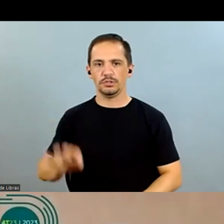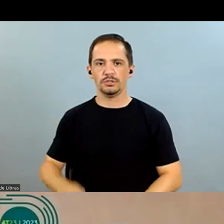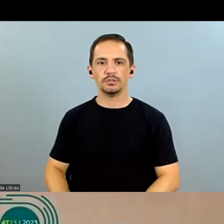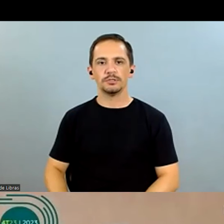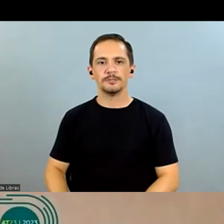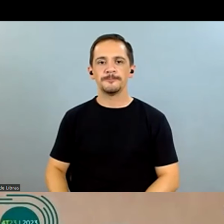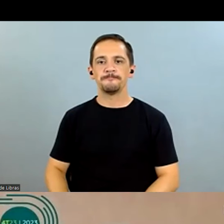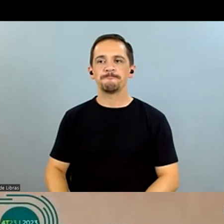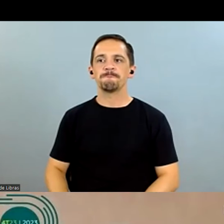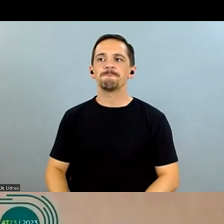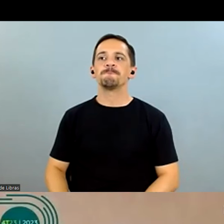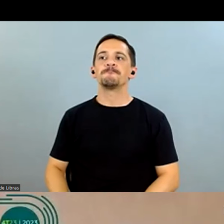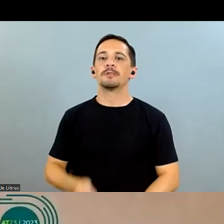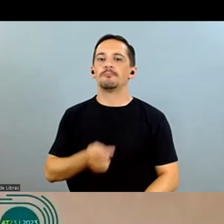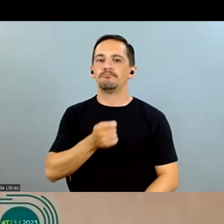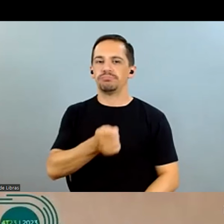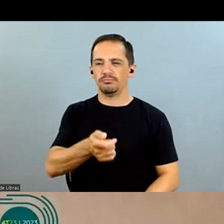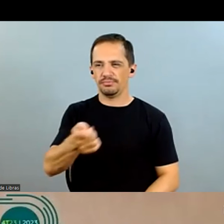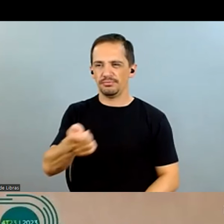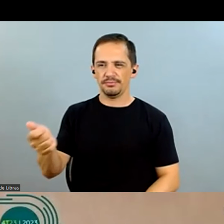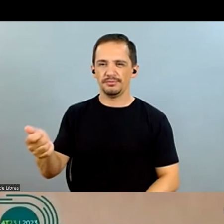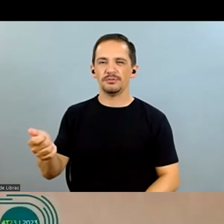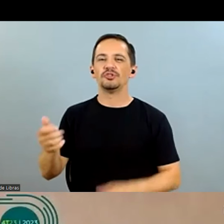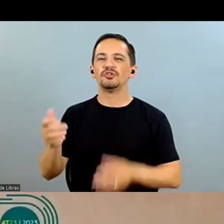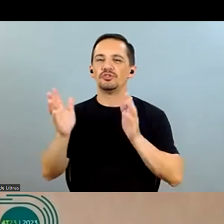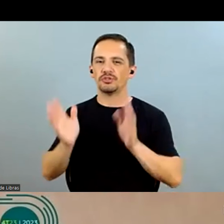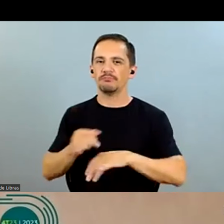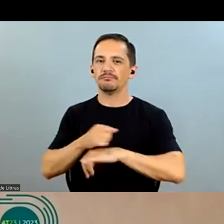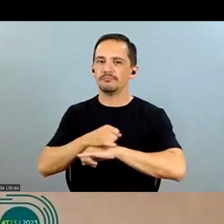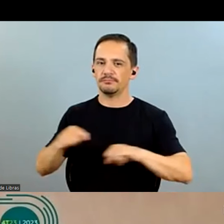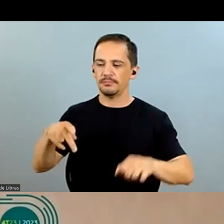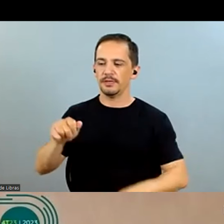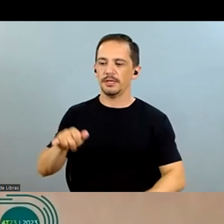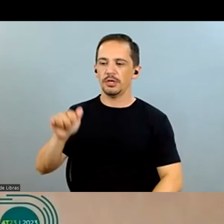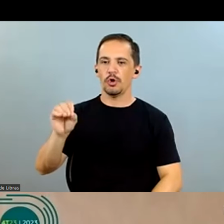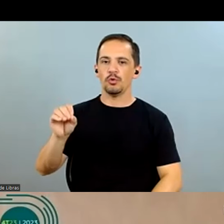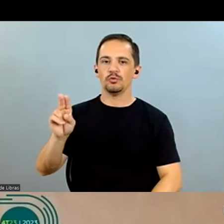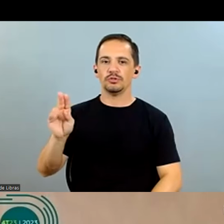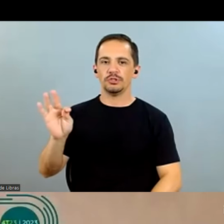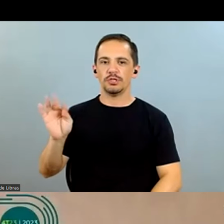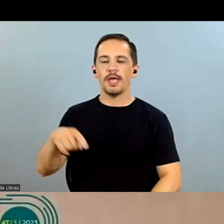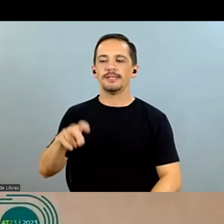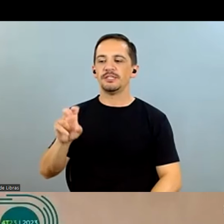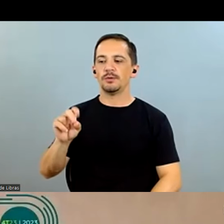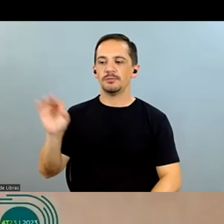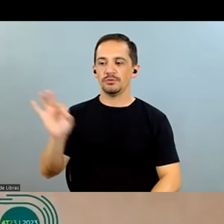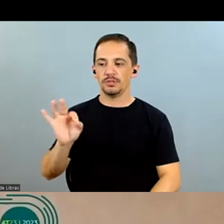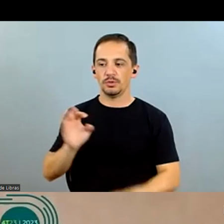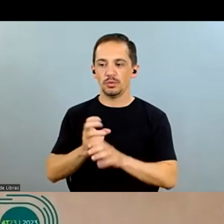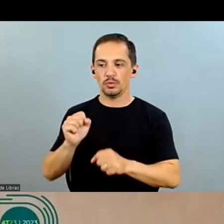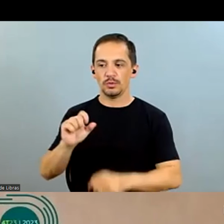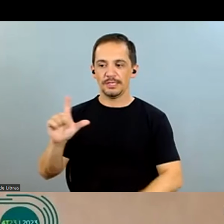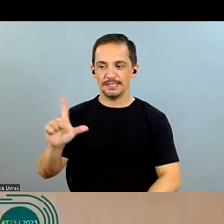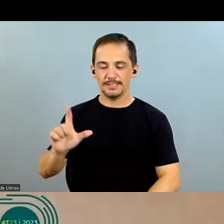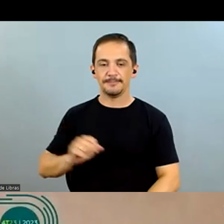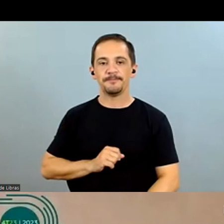tá clara e divulgada né Nós nós temos um payout de 50% do lucro líquido eh desde que a alavancagem